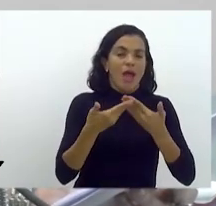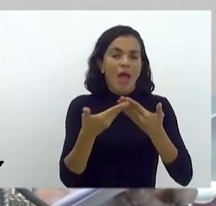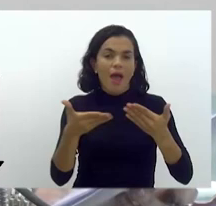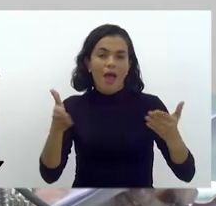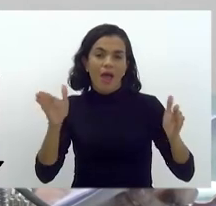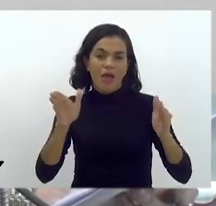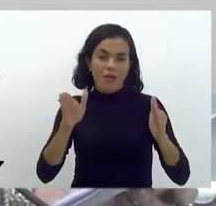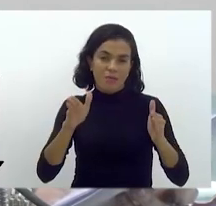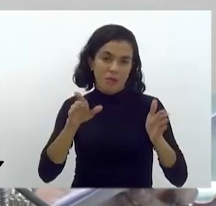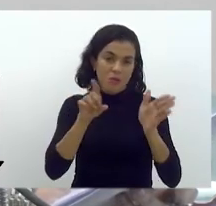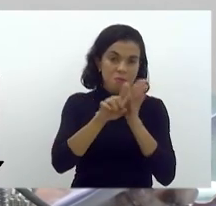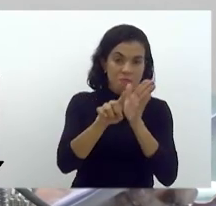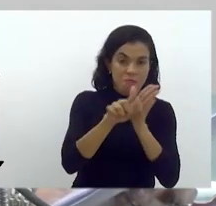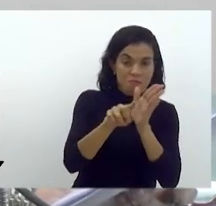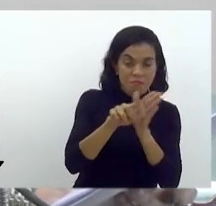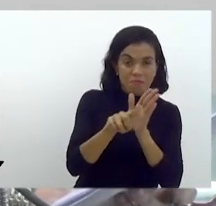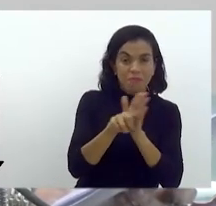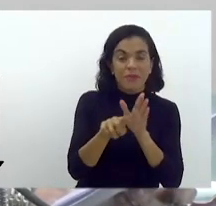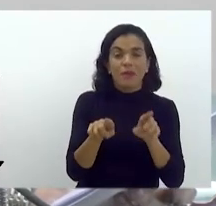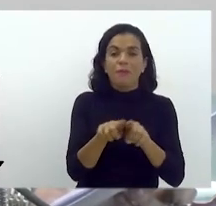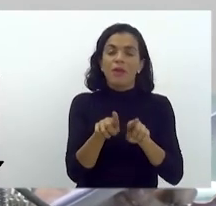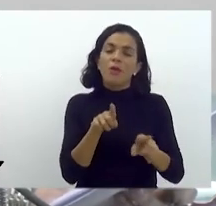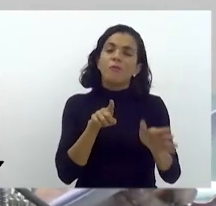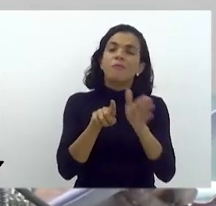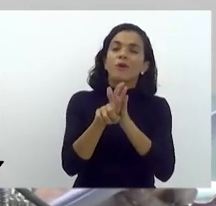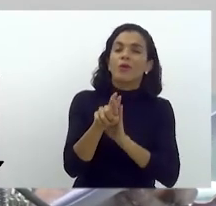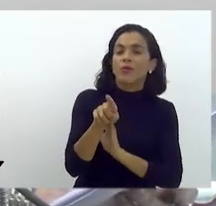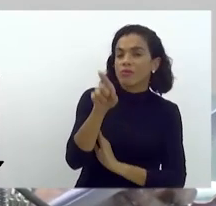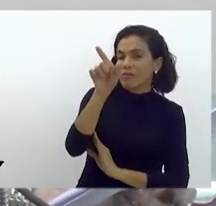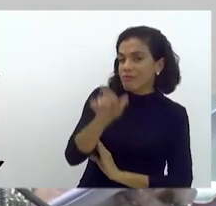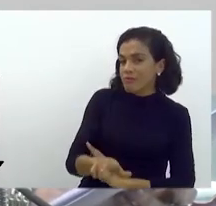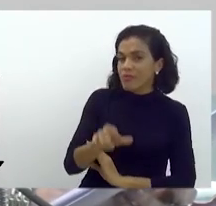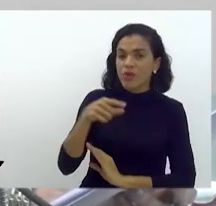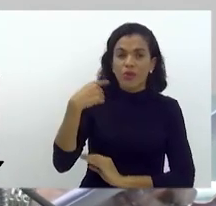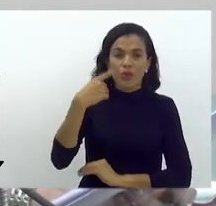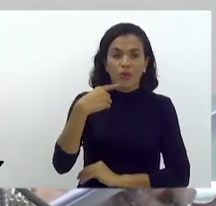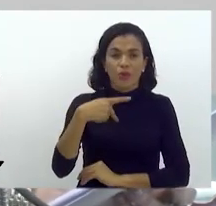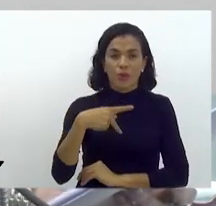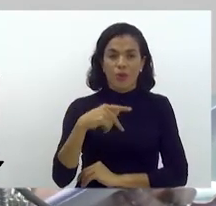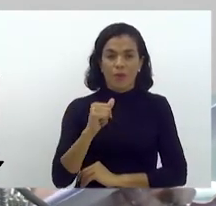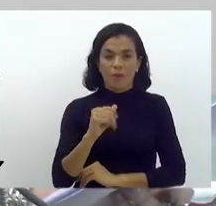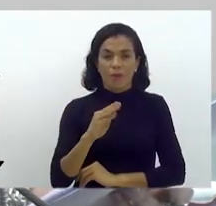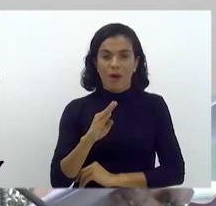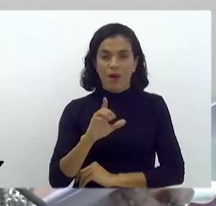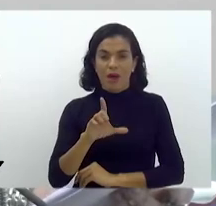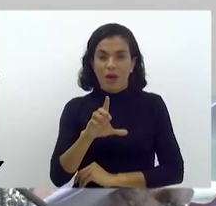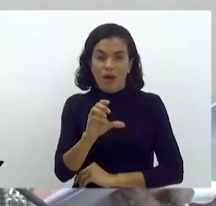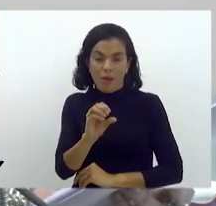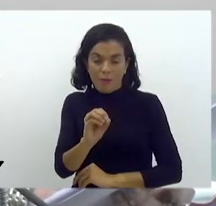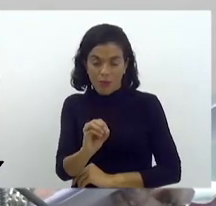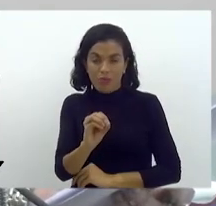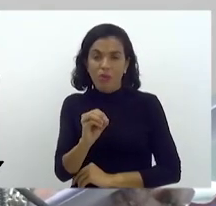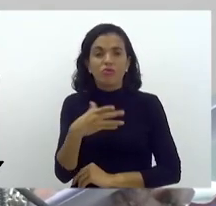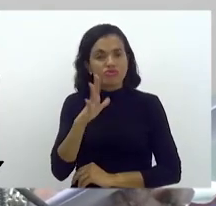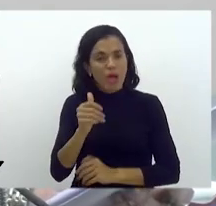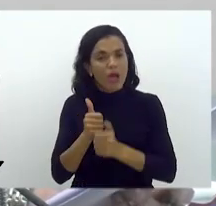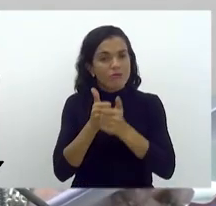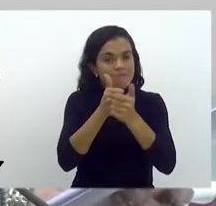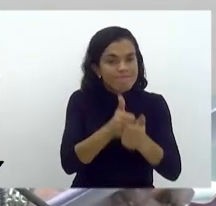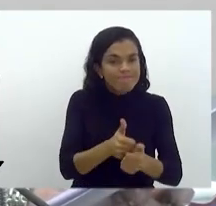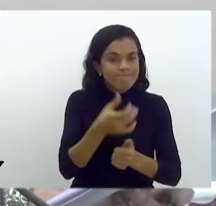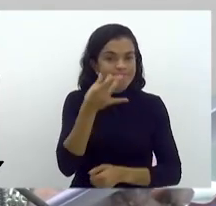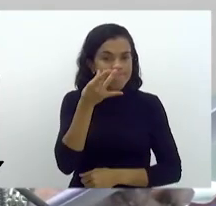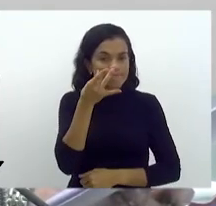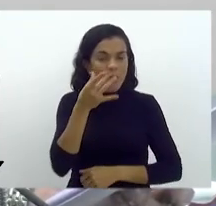eu queria deixar aqui um questionamento ao doutor Pablo né eu tenho acompanhado de perto essa